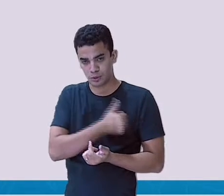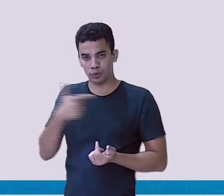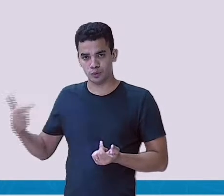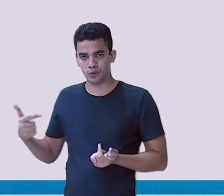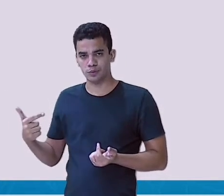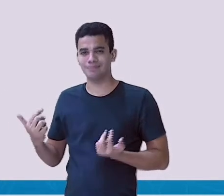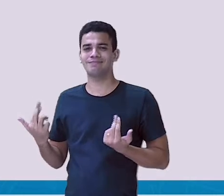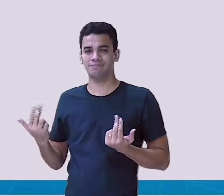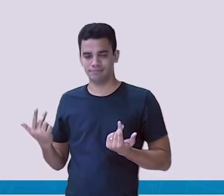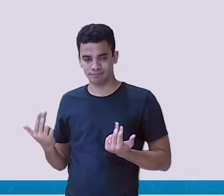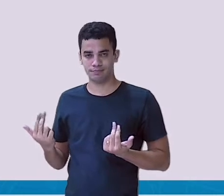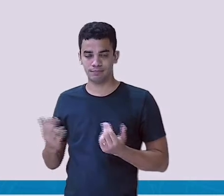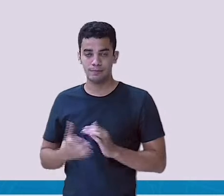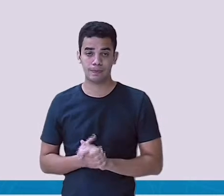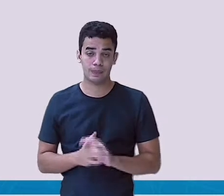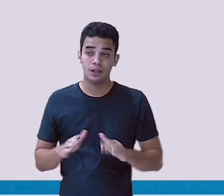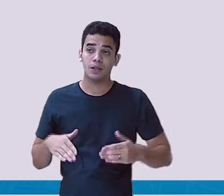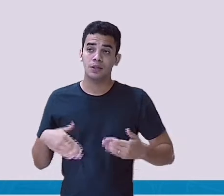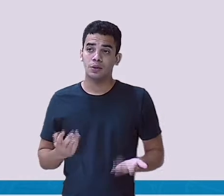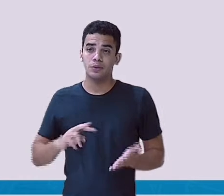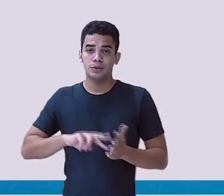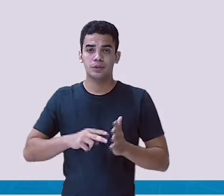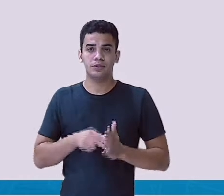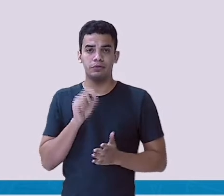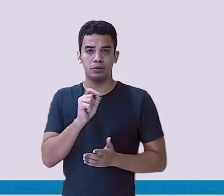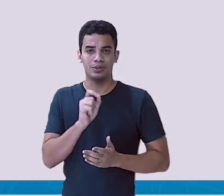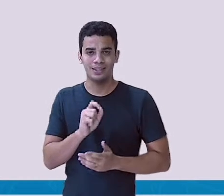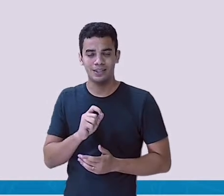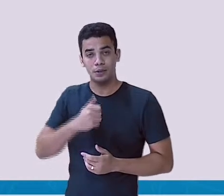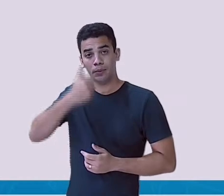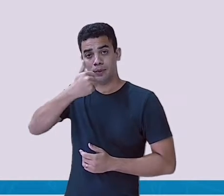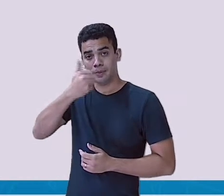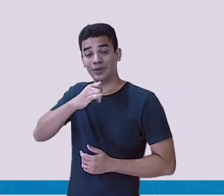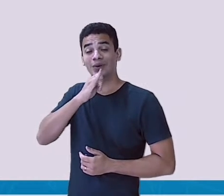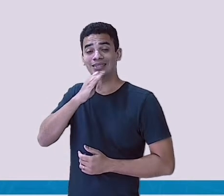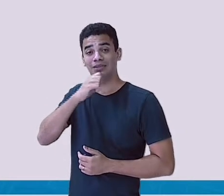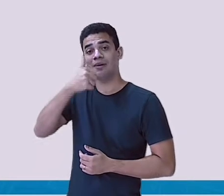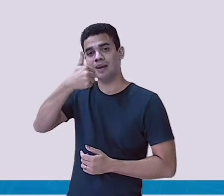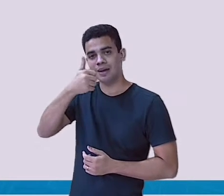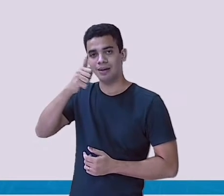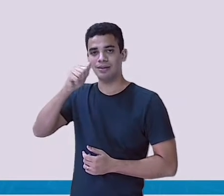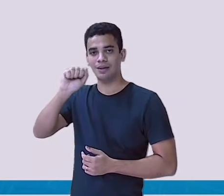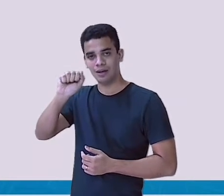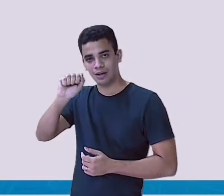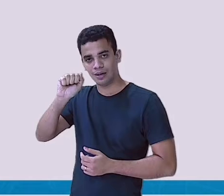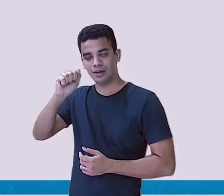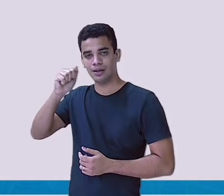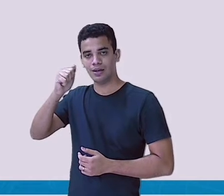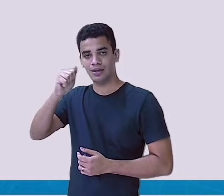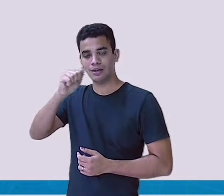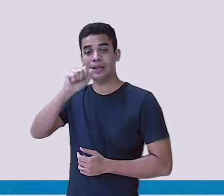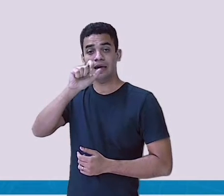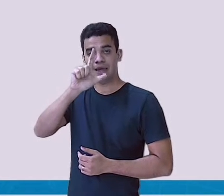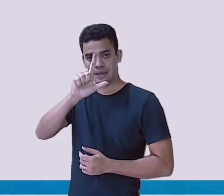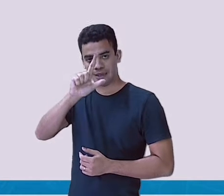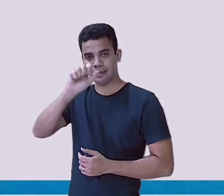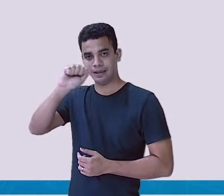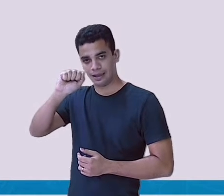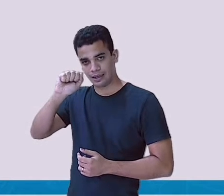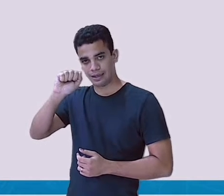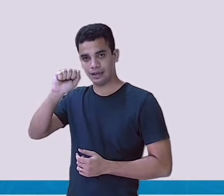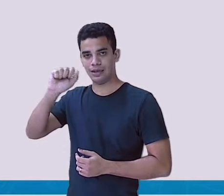EF. Então, esse caso é lado, ângulo, lado. Eu tenho aqui um